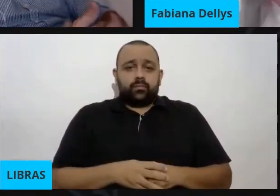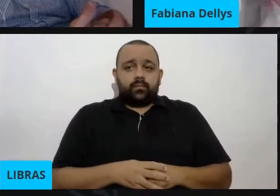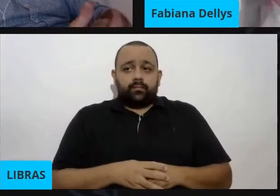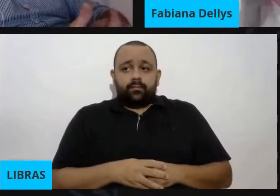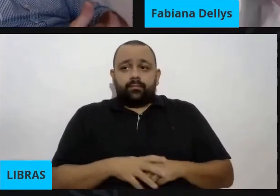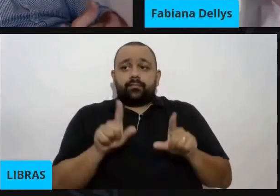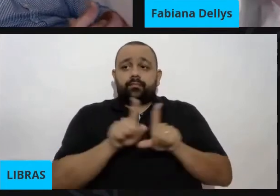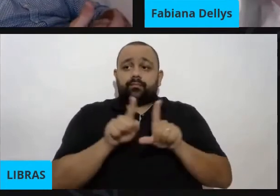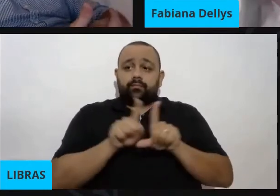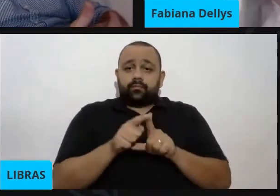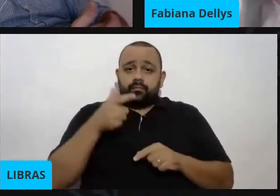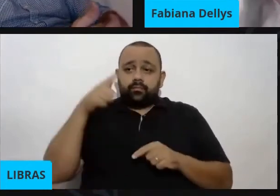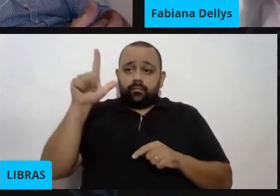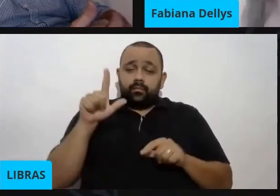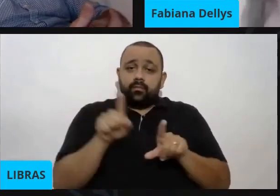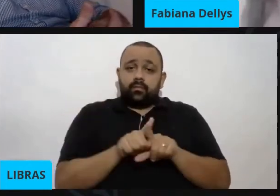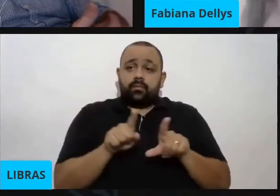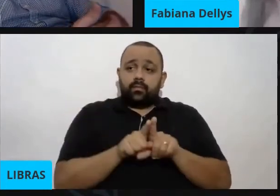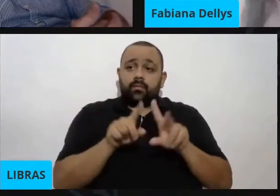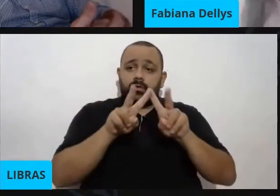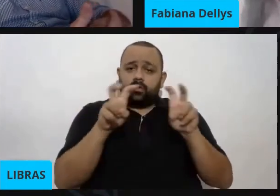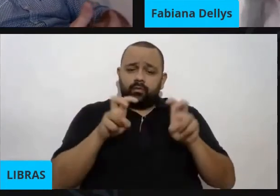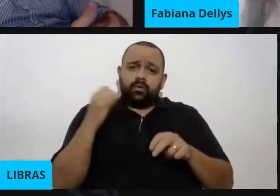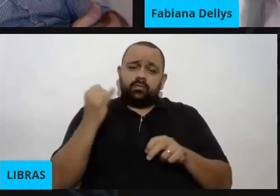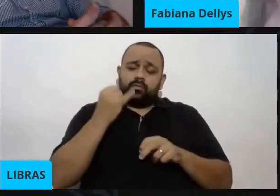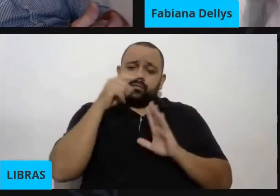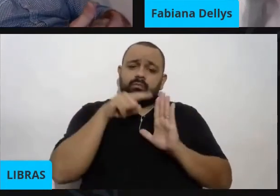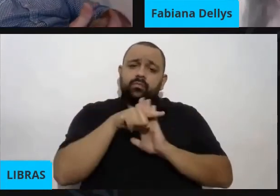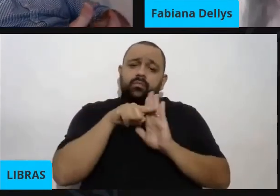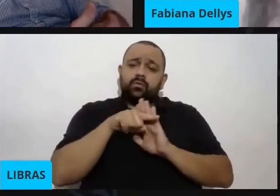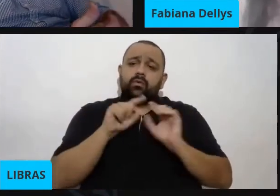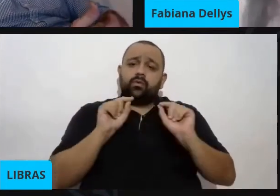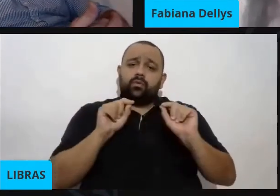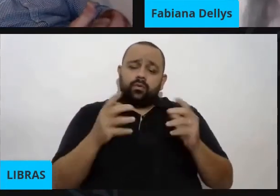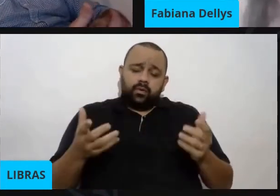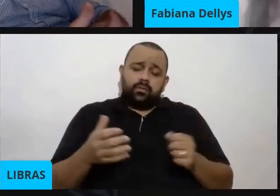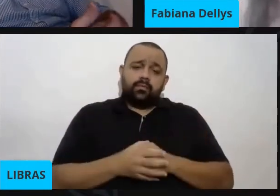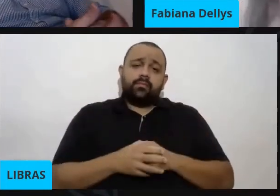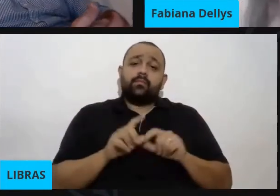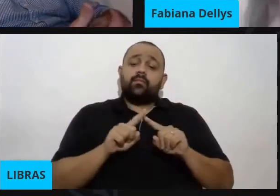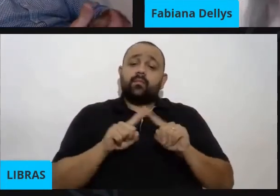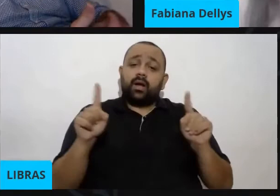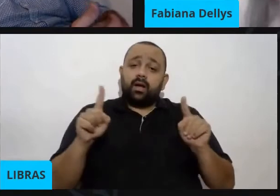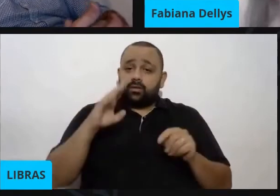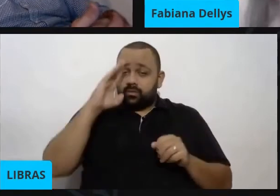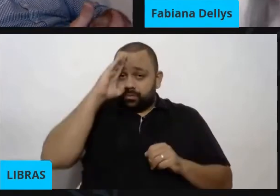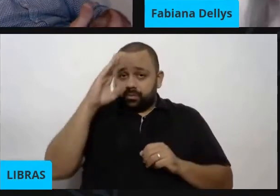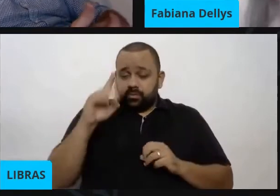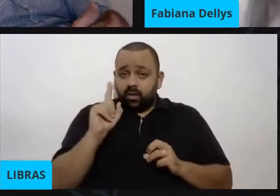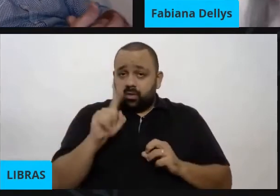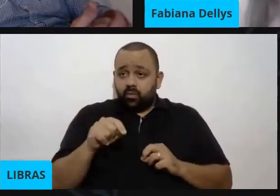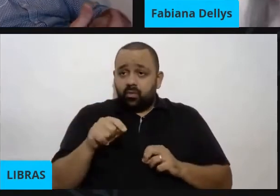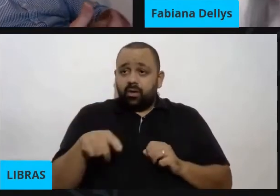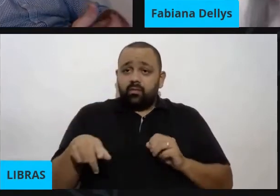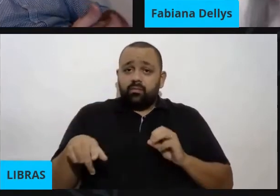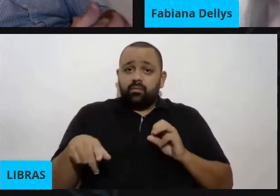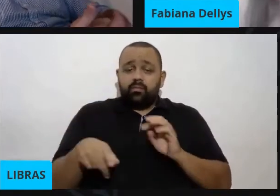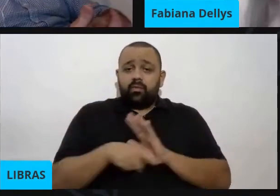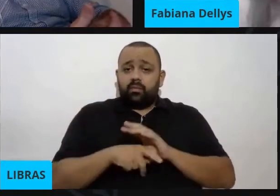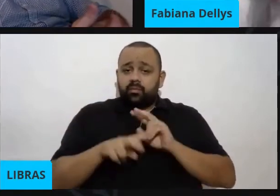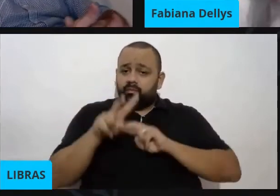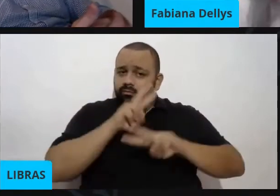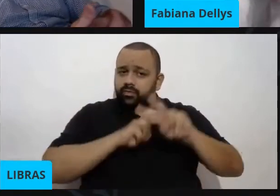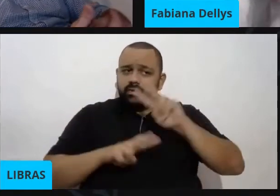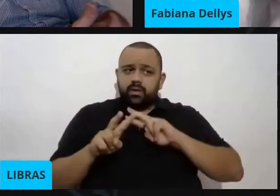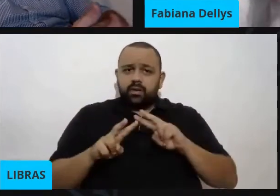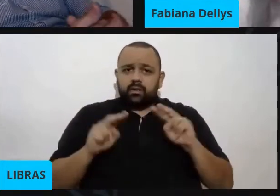Também outros fatores orgânicos, que aí vale a pena investigar, né? Mas um deles, principalmente, é visão, né? Olhe para a visão,